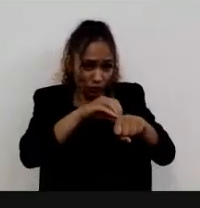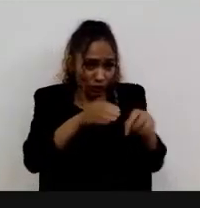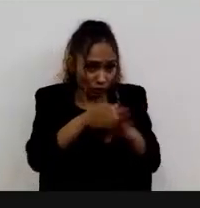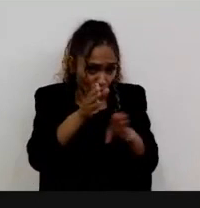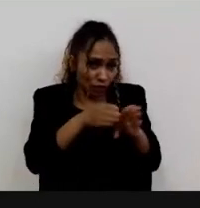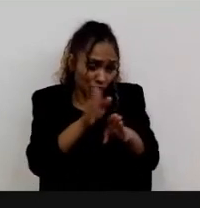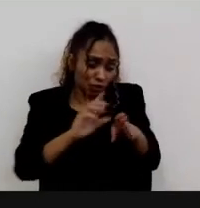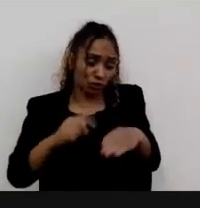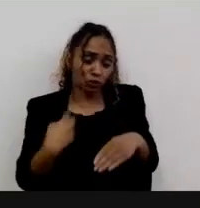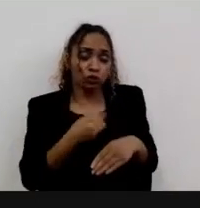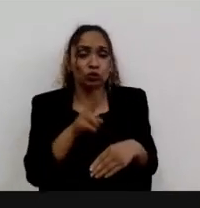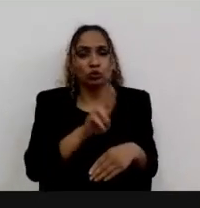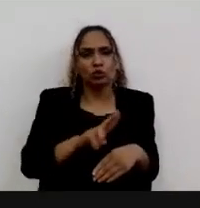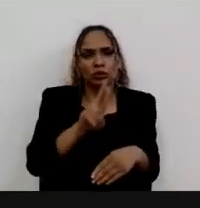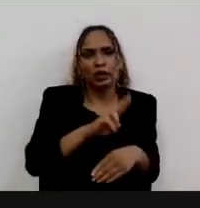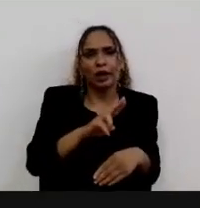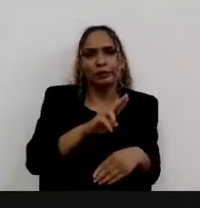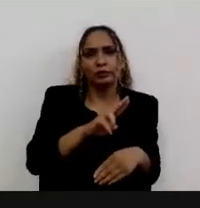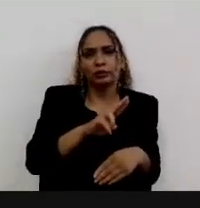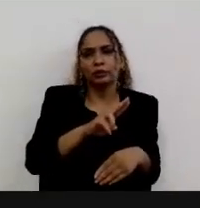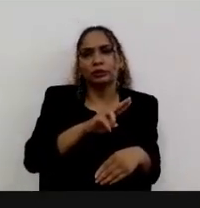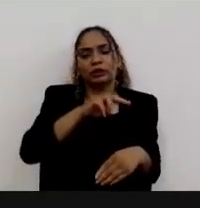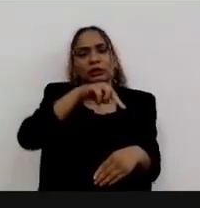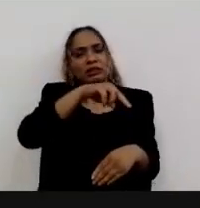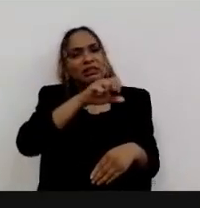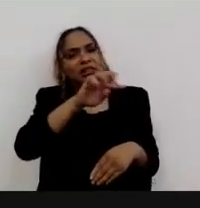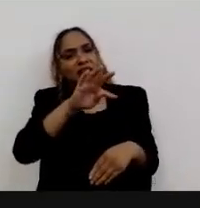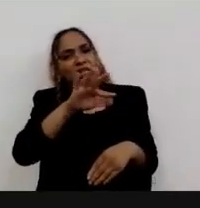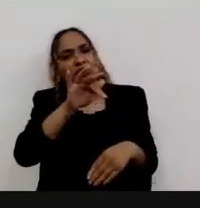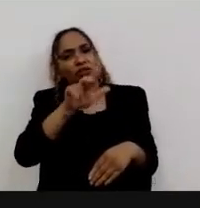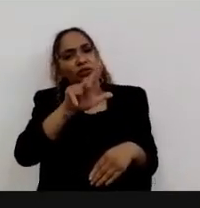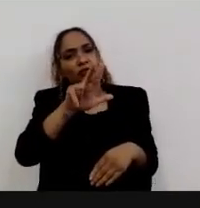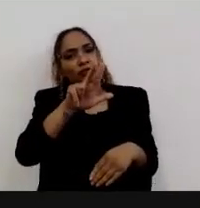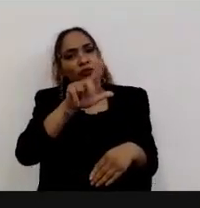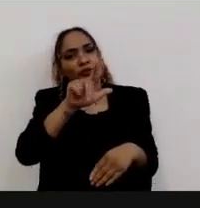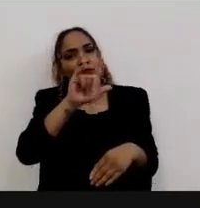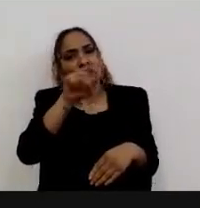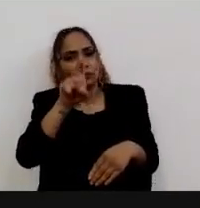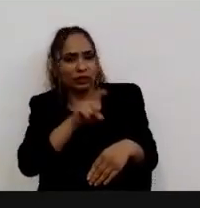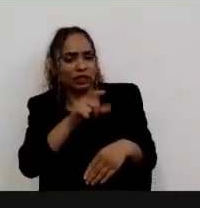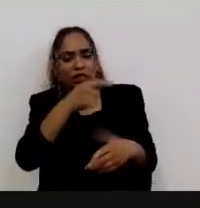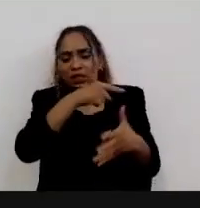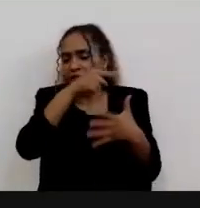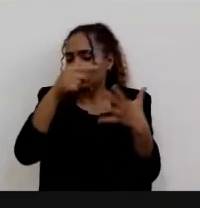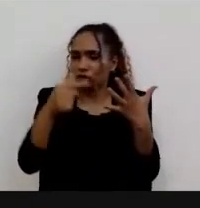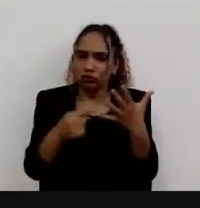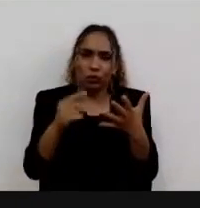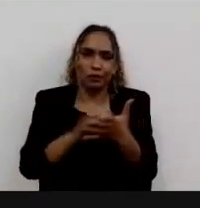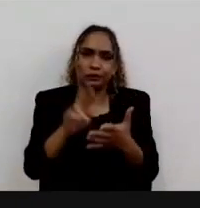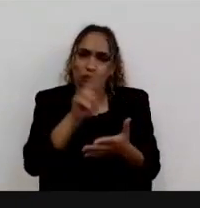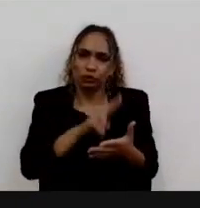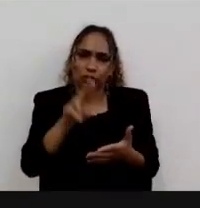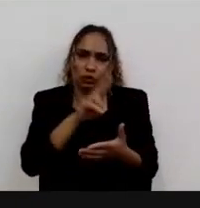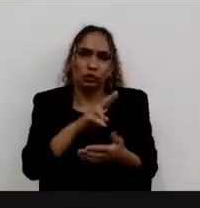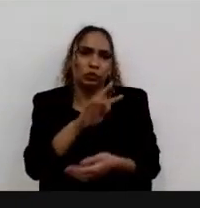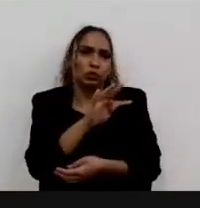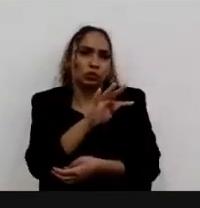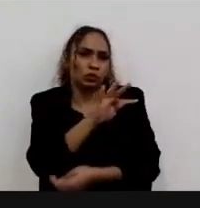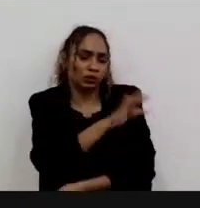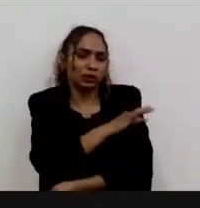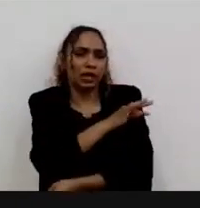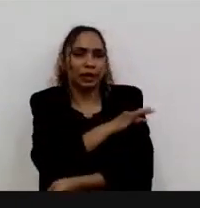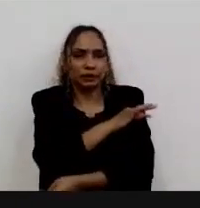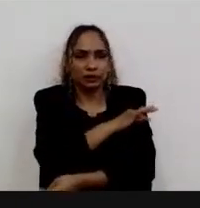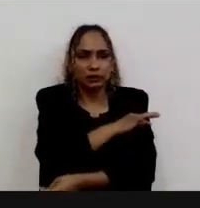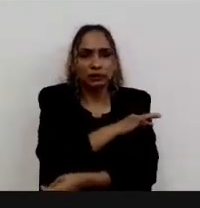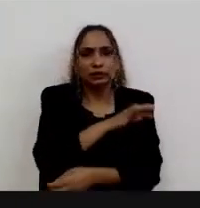cansado de utilizar, né, como Netflix, Amazon, entre outros, que utilizam, claro, muitas outras técnicas, mas